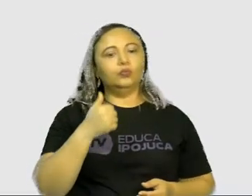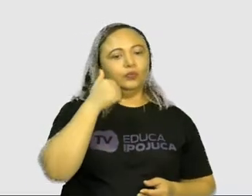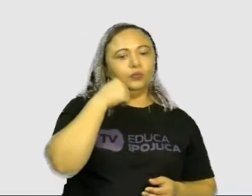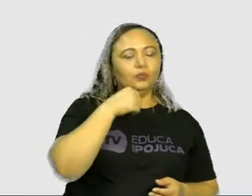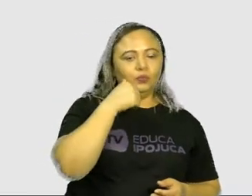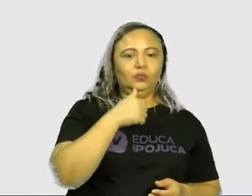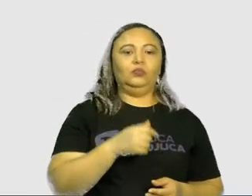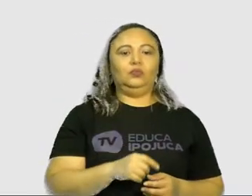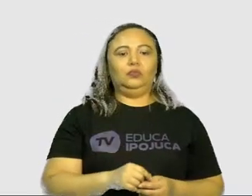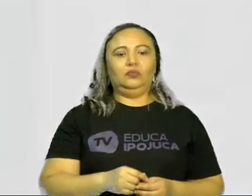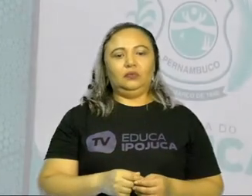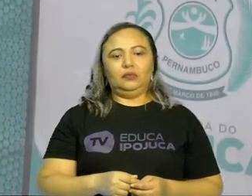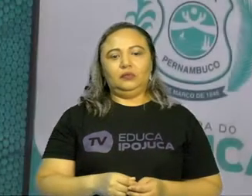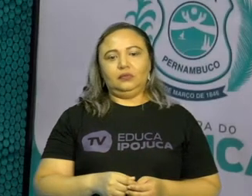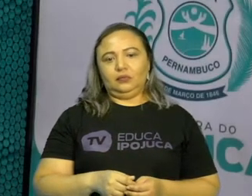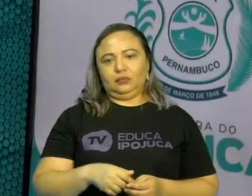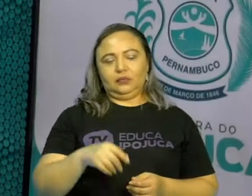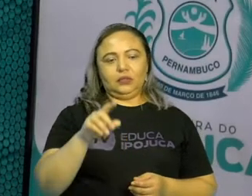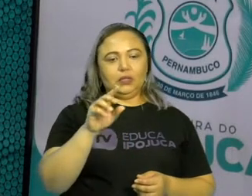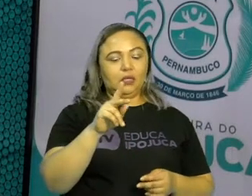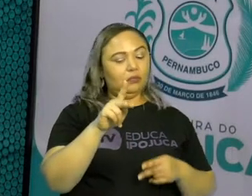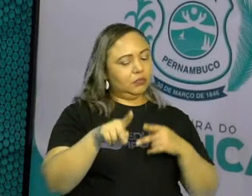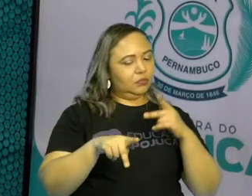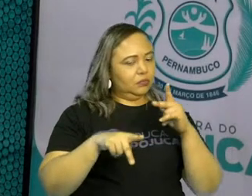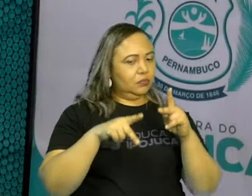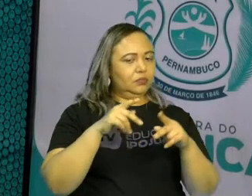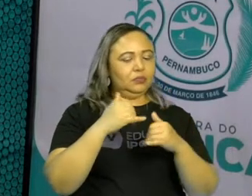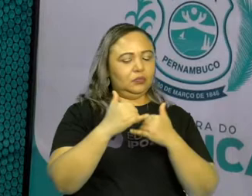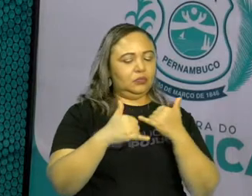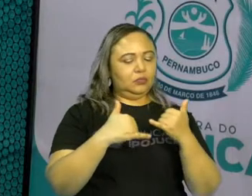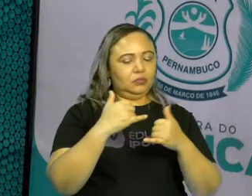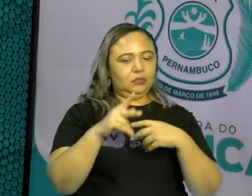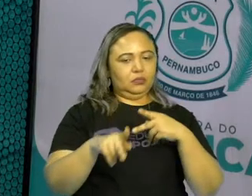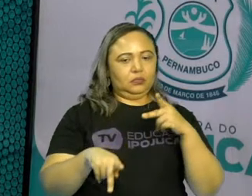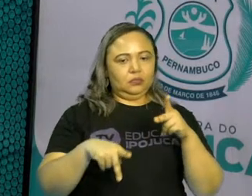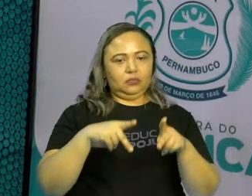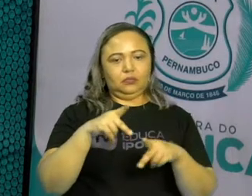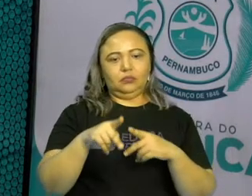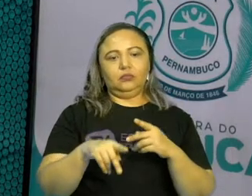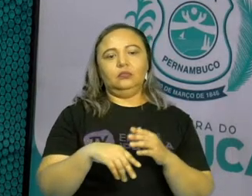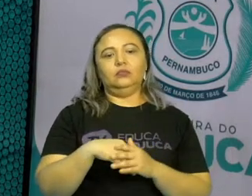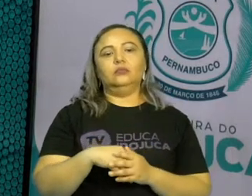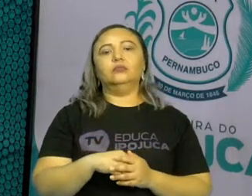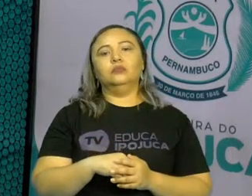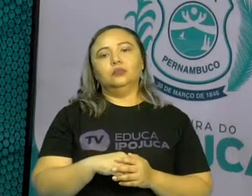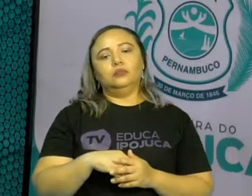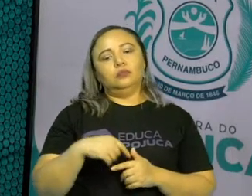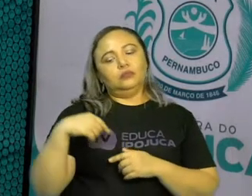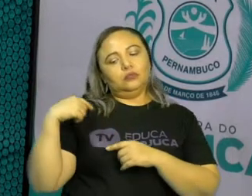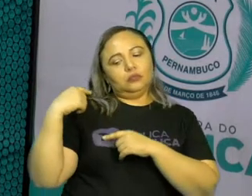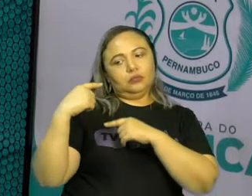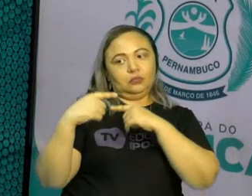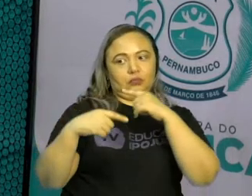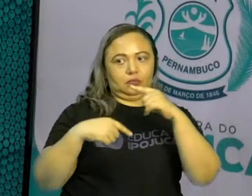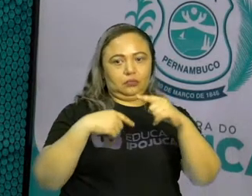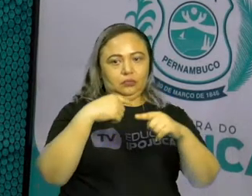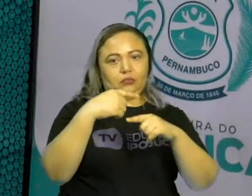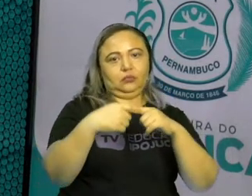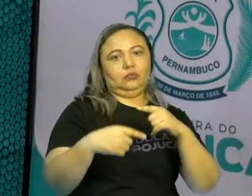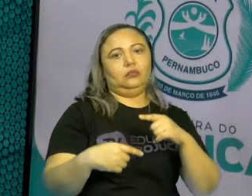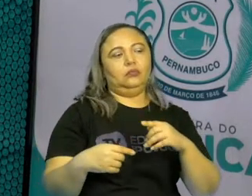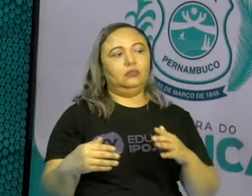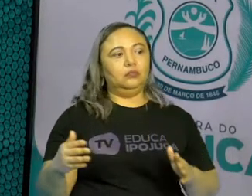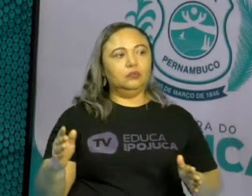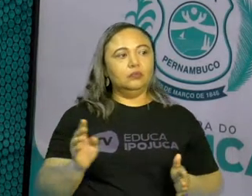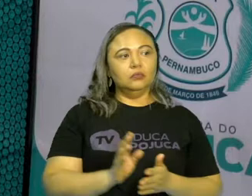considerada também uma brincadeira popular. Vai passando, repassando de geração em geração